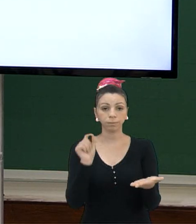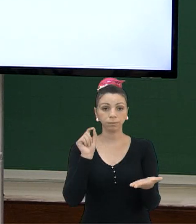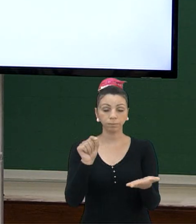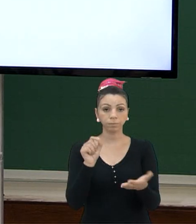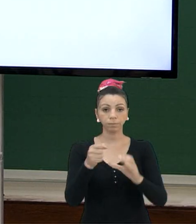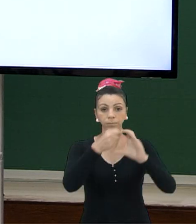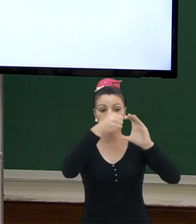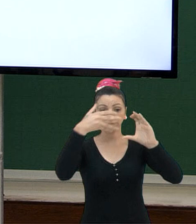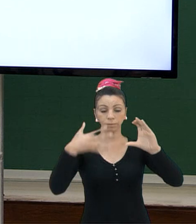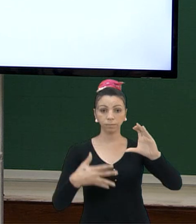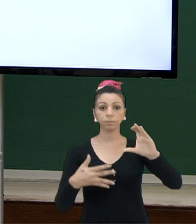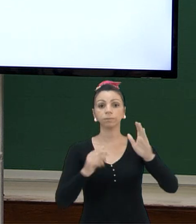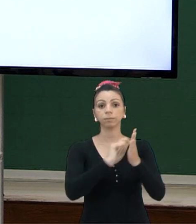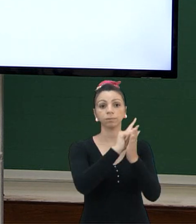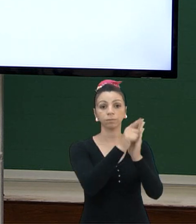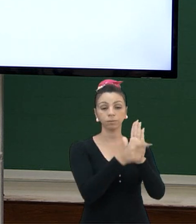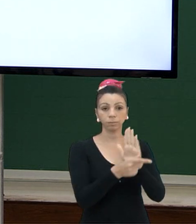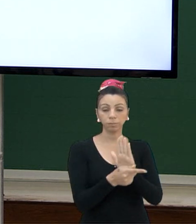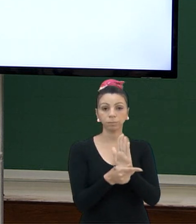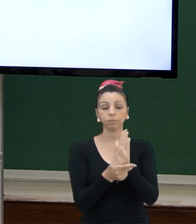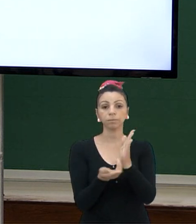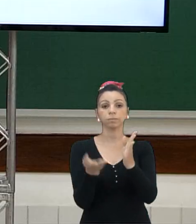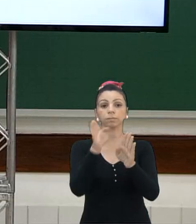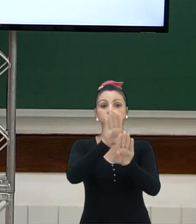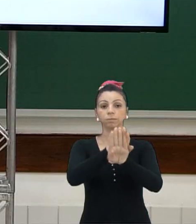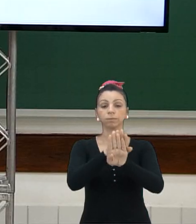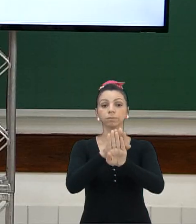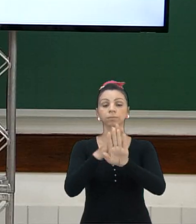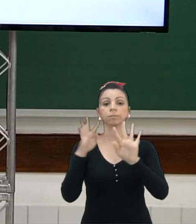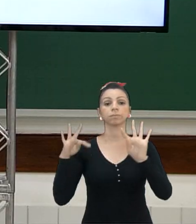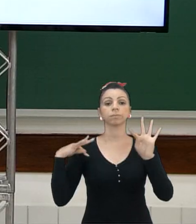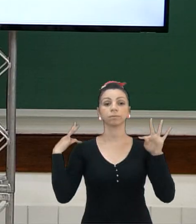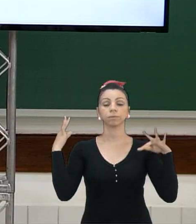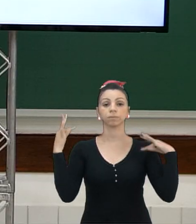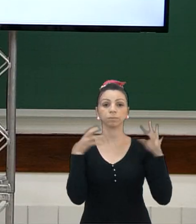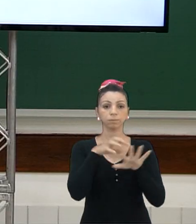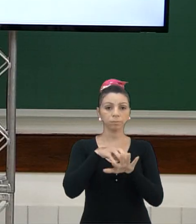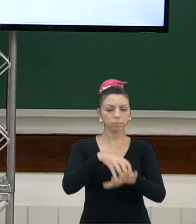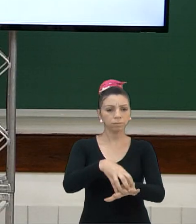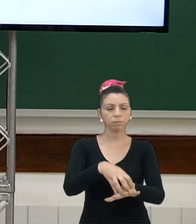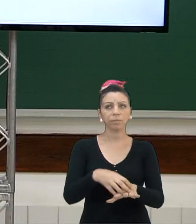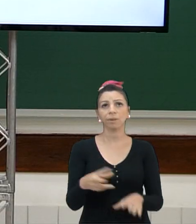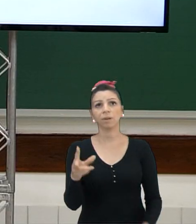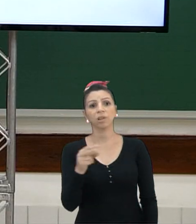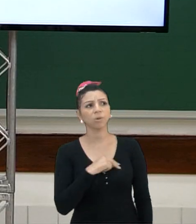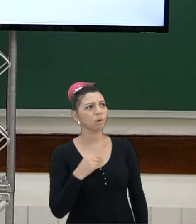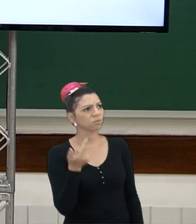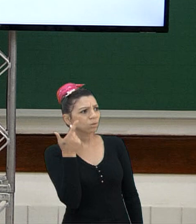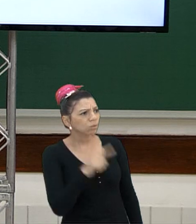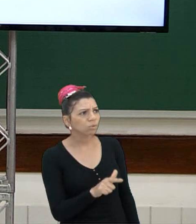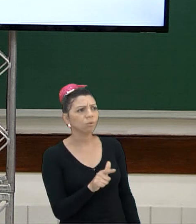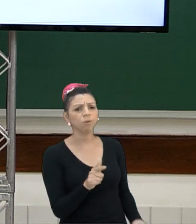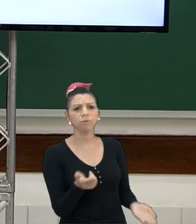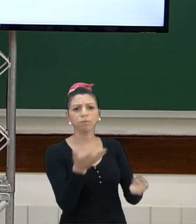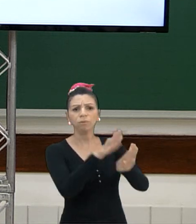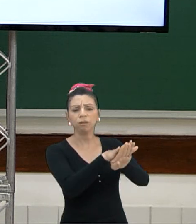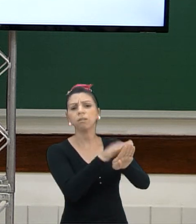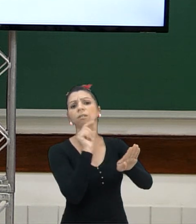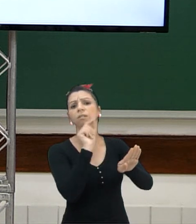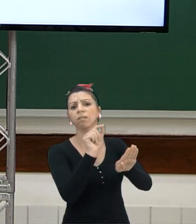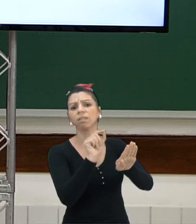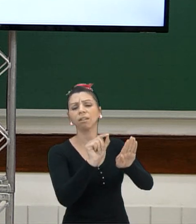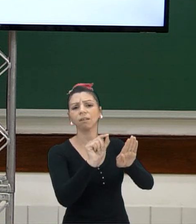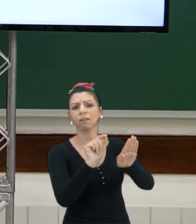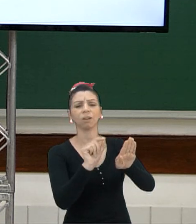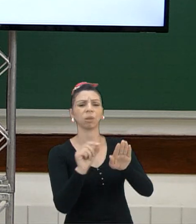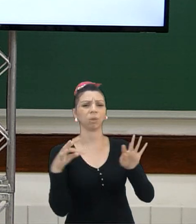as características do gênero folheto turístico. Nossa, de novo nós vamos falar de folheto turístico? Sim, mas por que